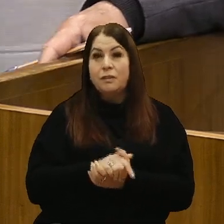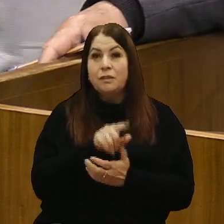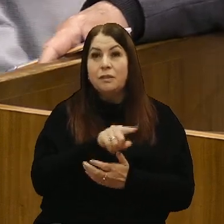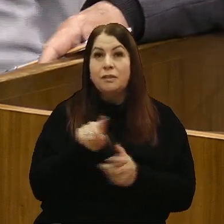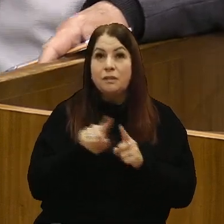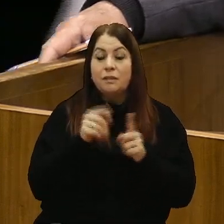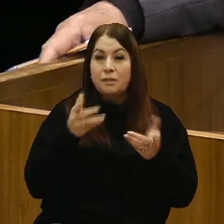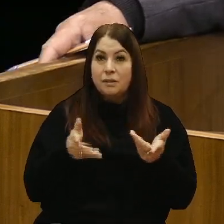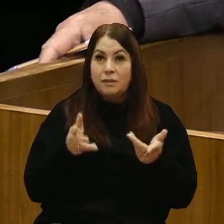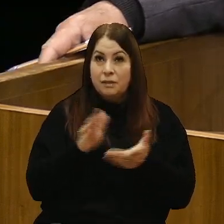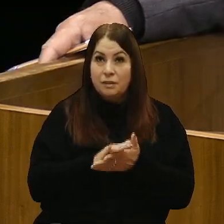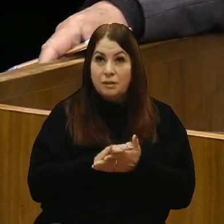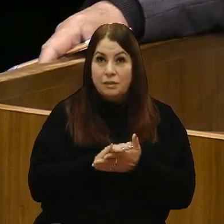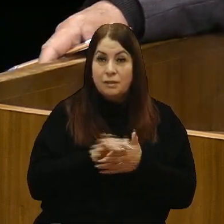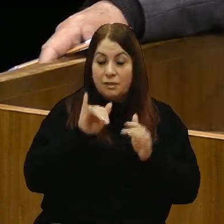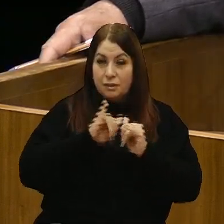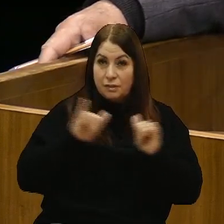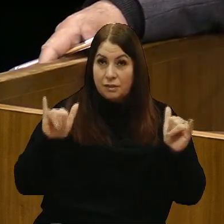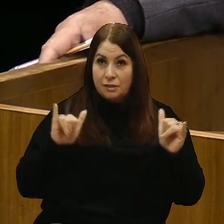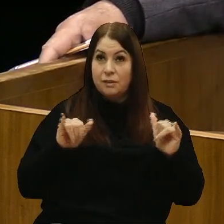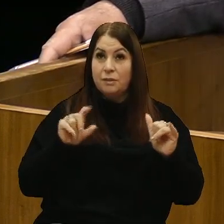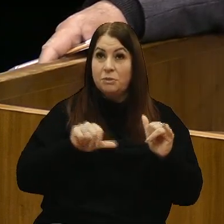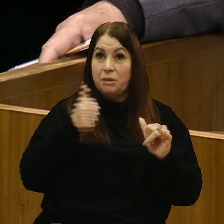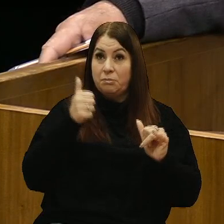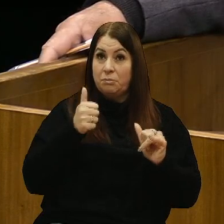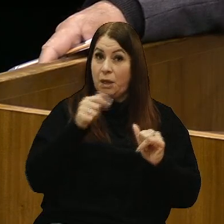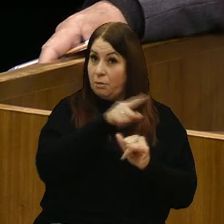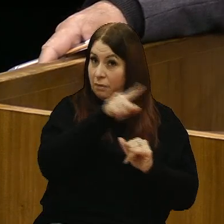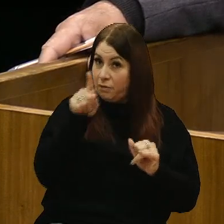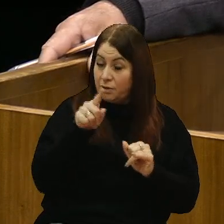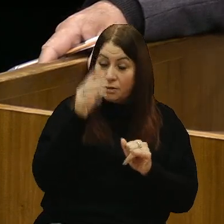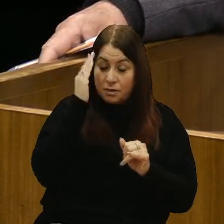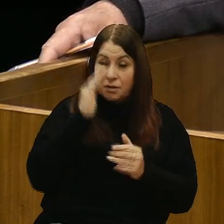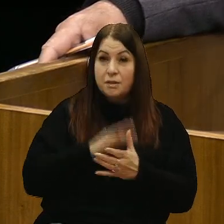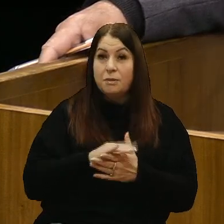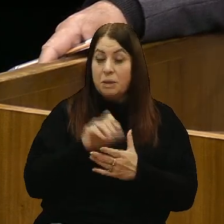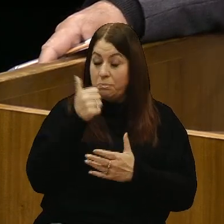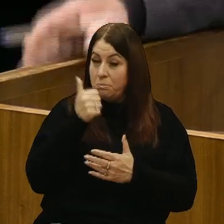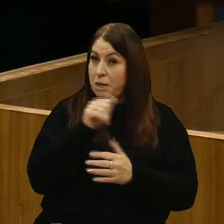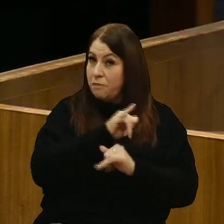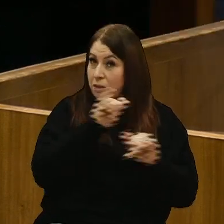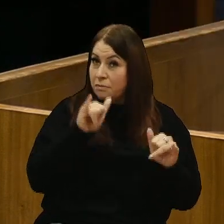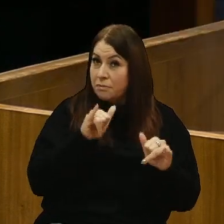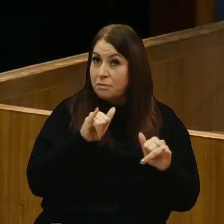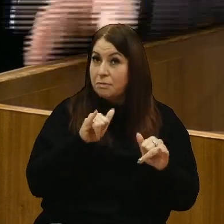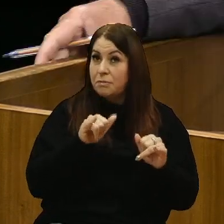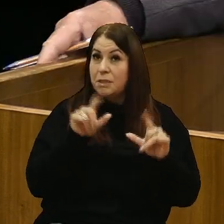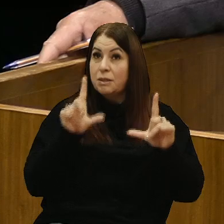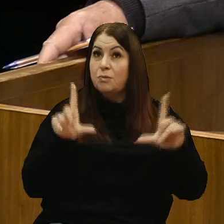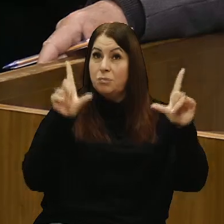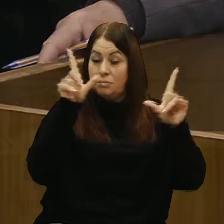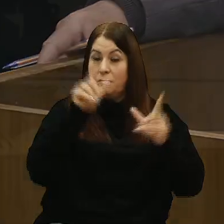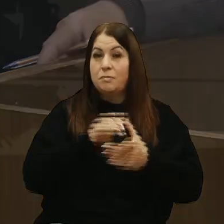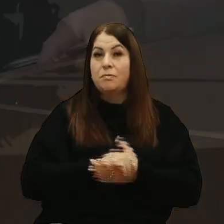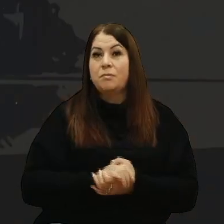E agora a notícia de primeira mão. Primeira mão, que está no telão.